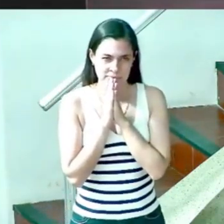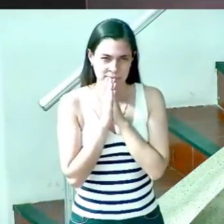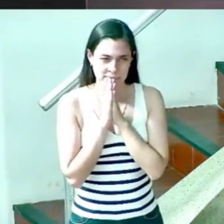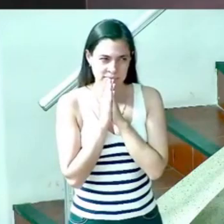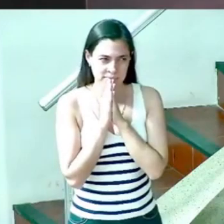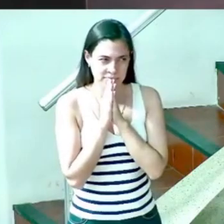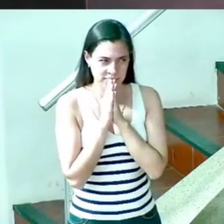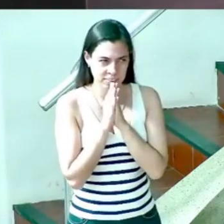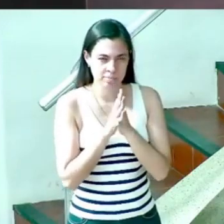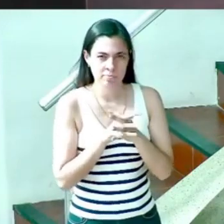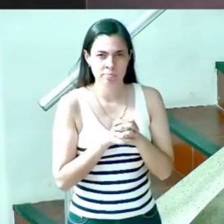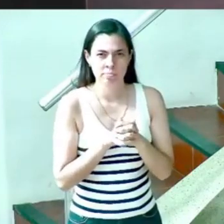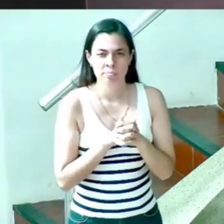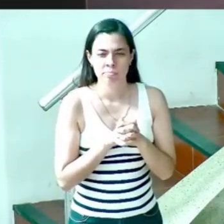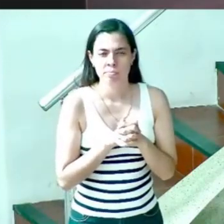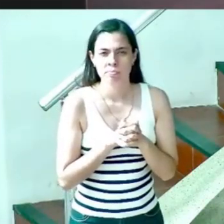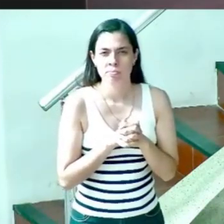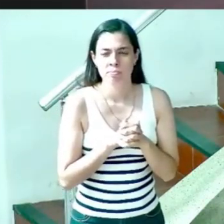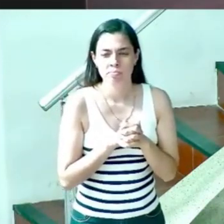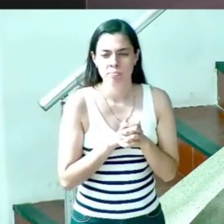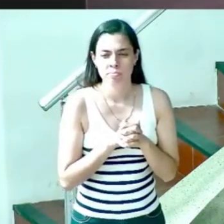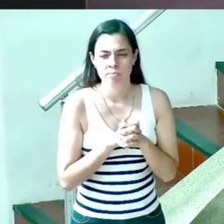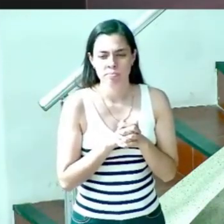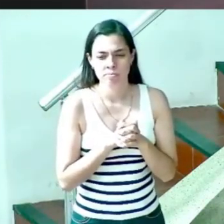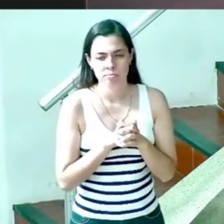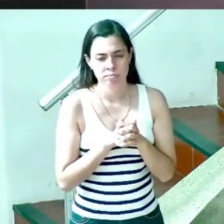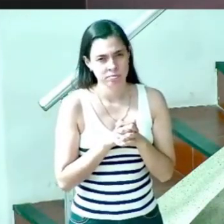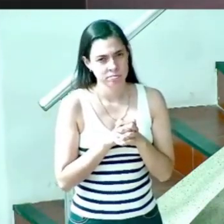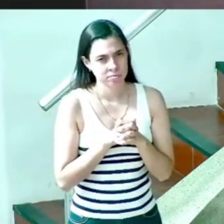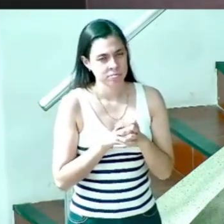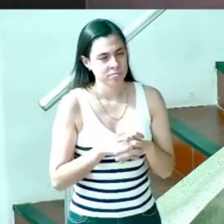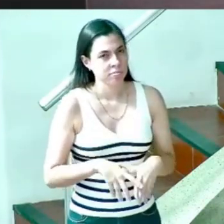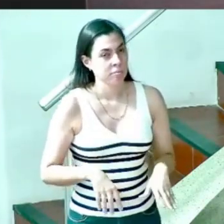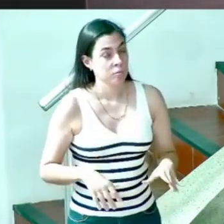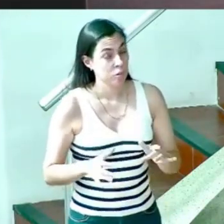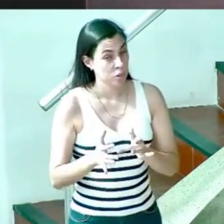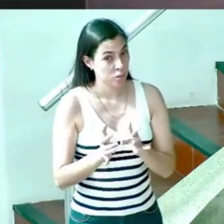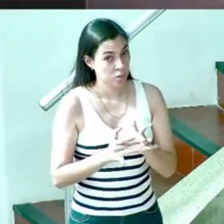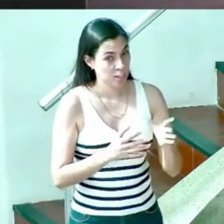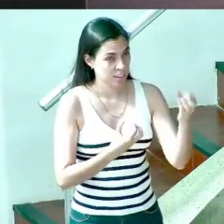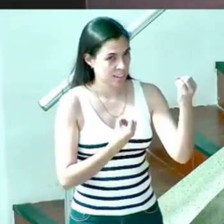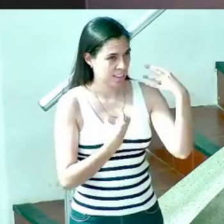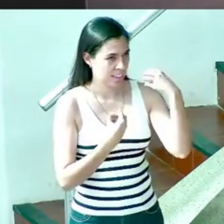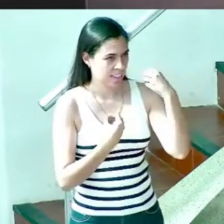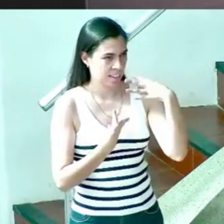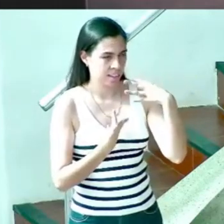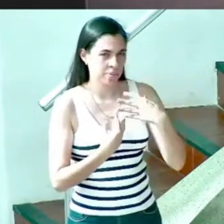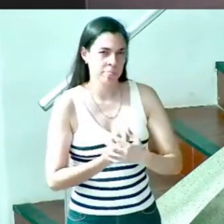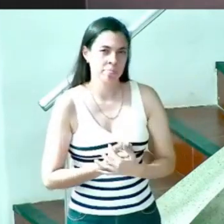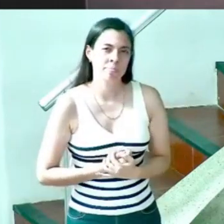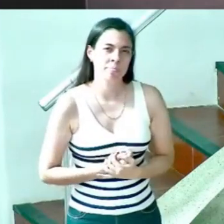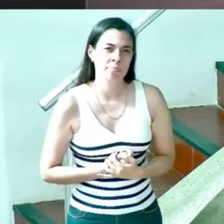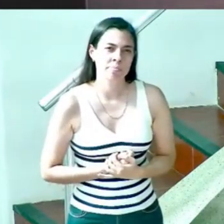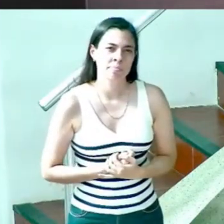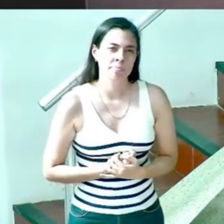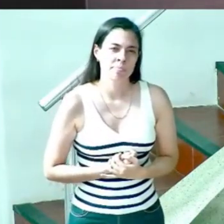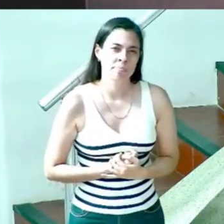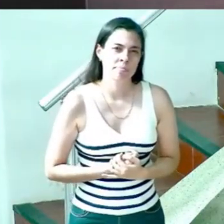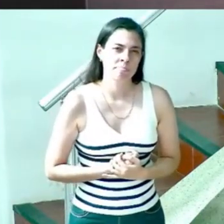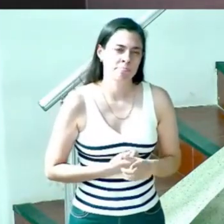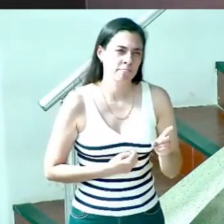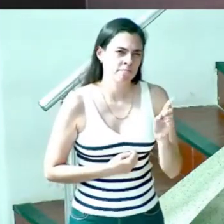sexta petição, aqui ensinada por Cristo: não nos deixes cair